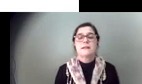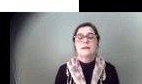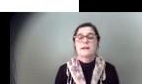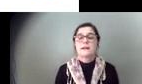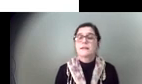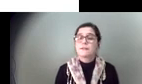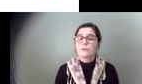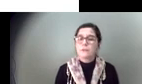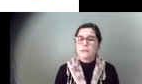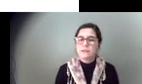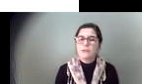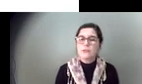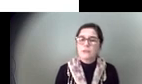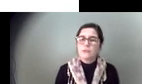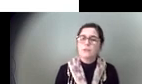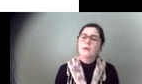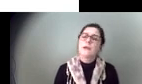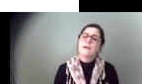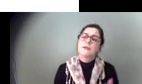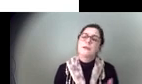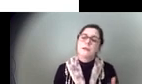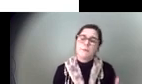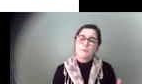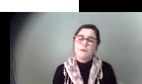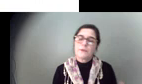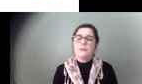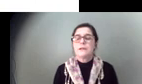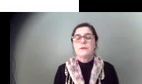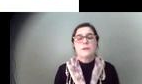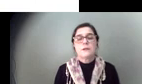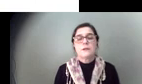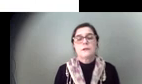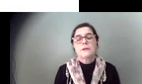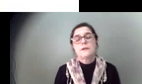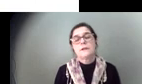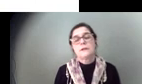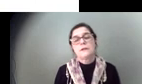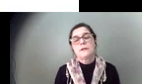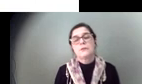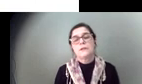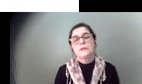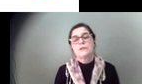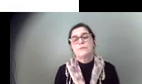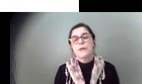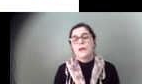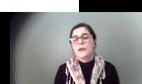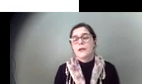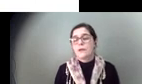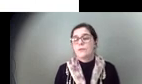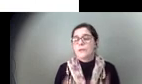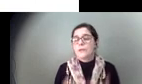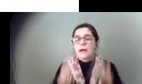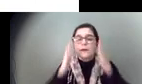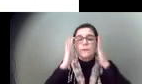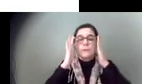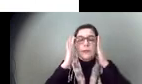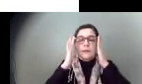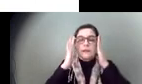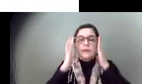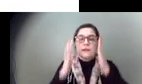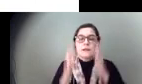ATPCs, a questão do ensino híbrido, né, que Ribeirão e Rio Grande